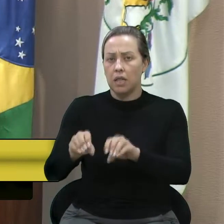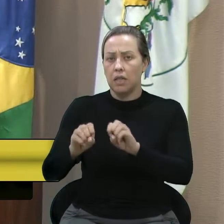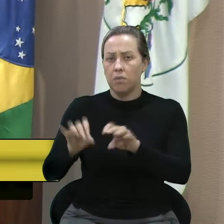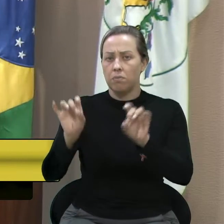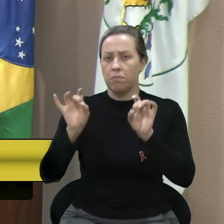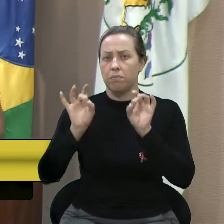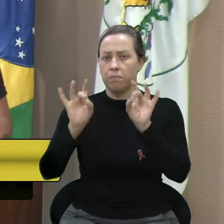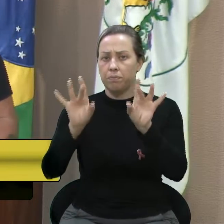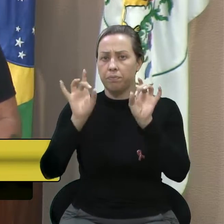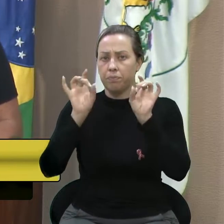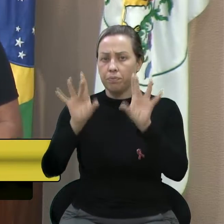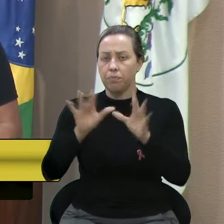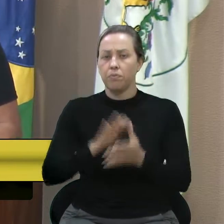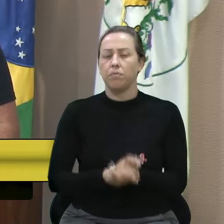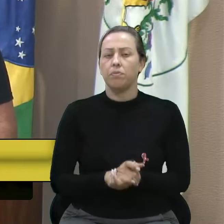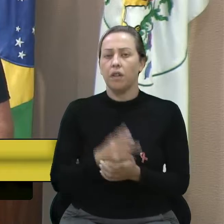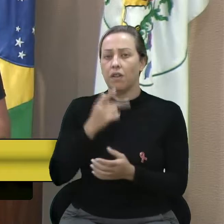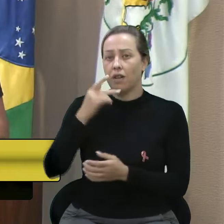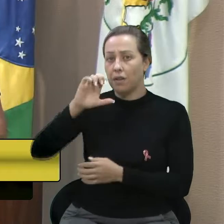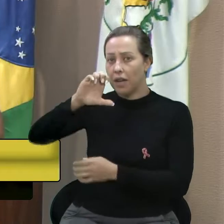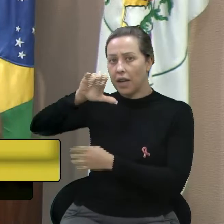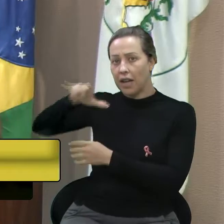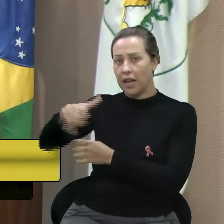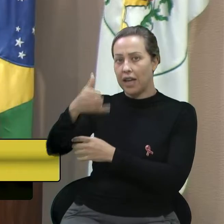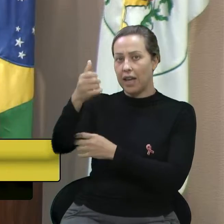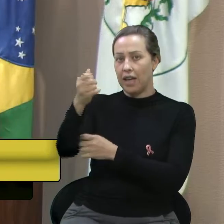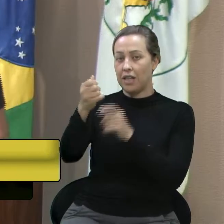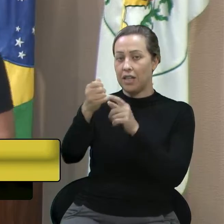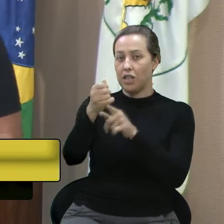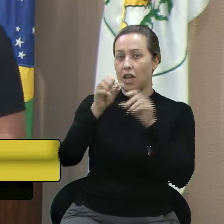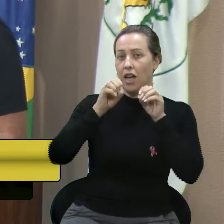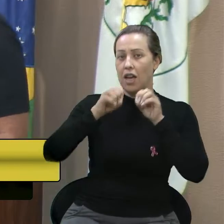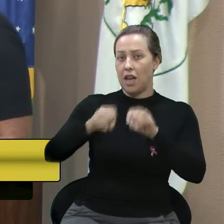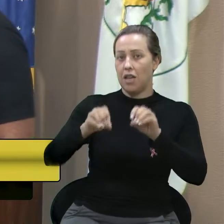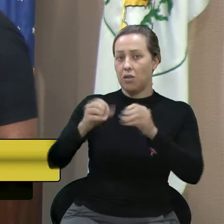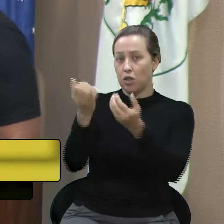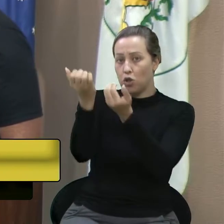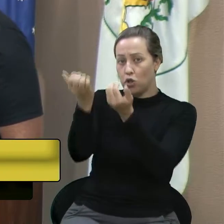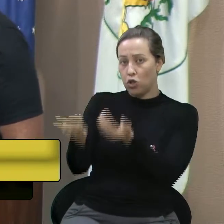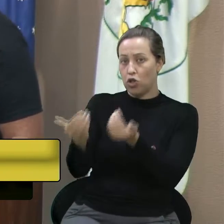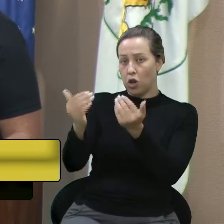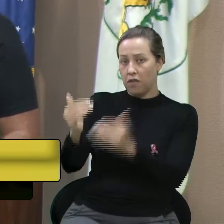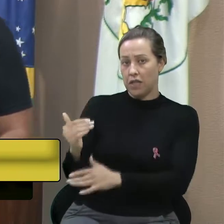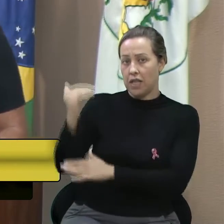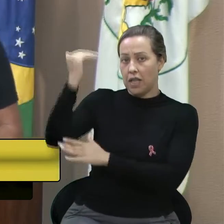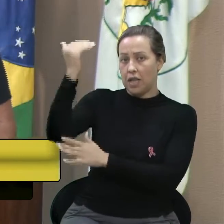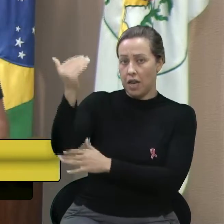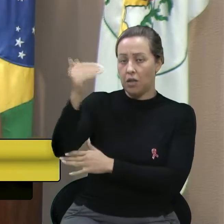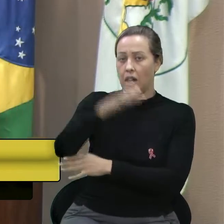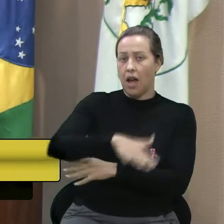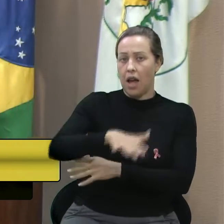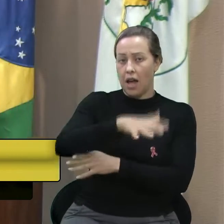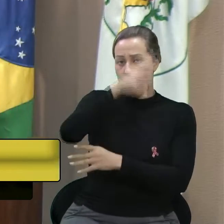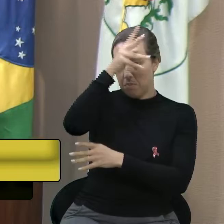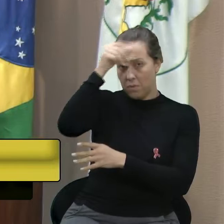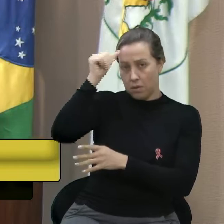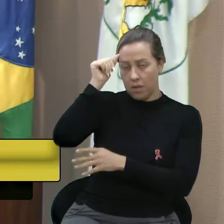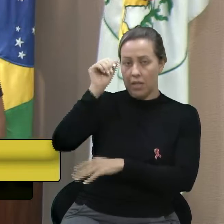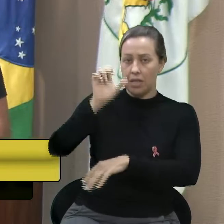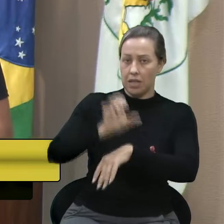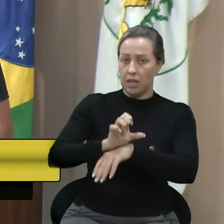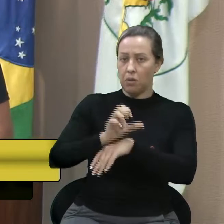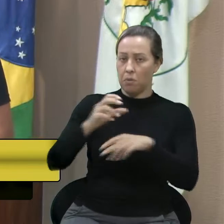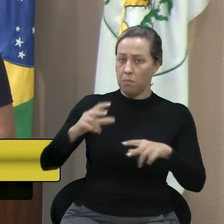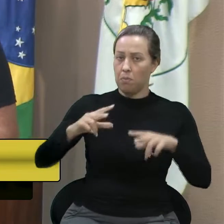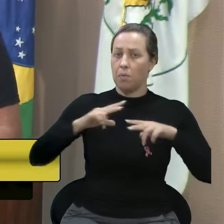especial. Falo também da EJA, da Educação de Jovens e Adultos, da rede pública municipal, estadual e privada,